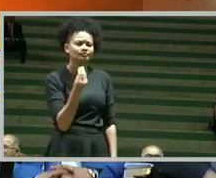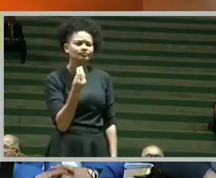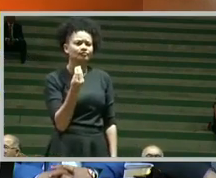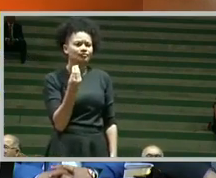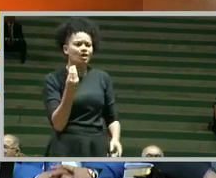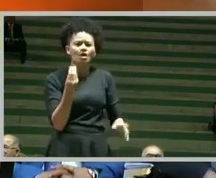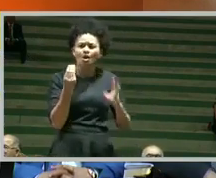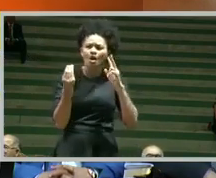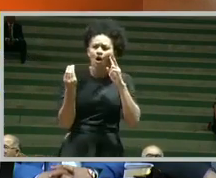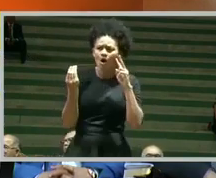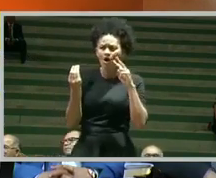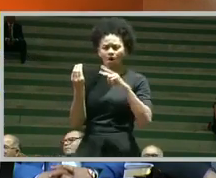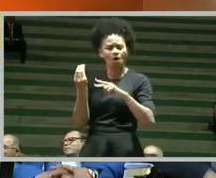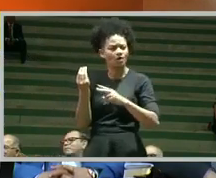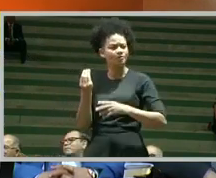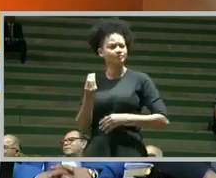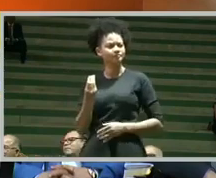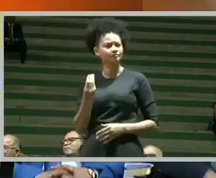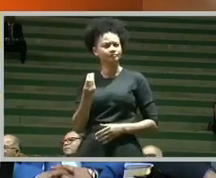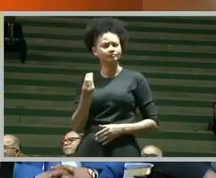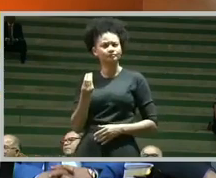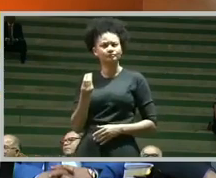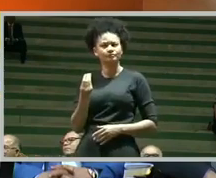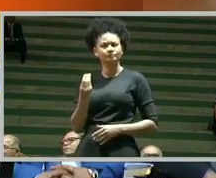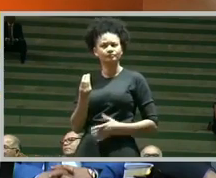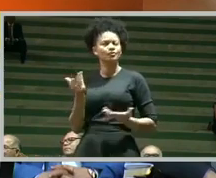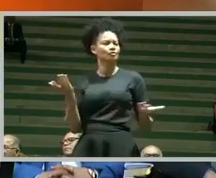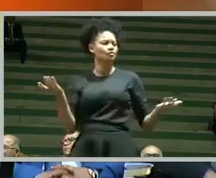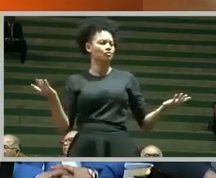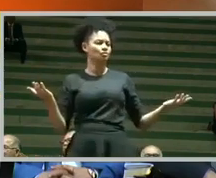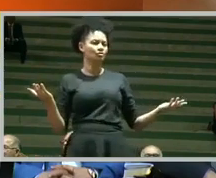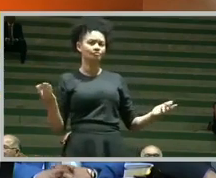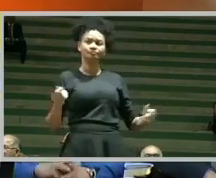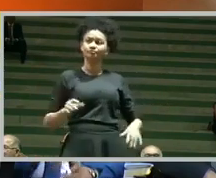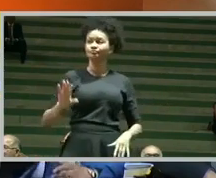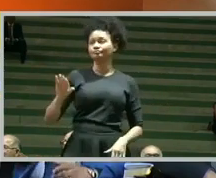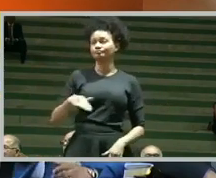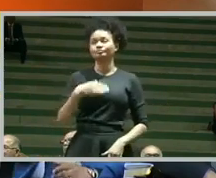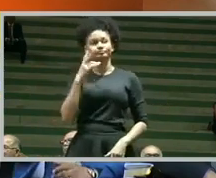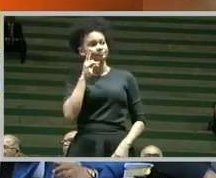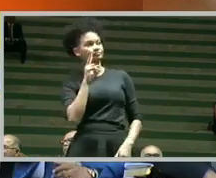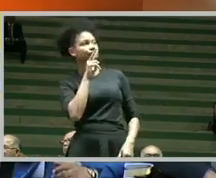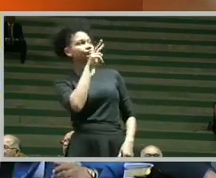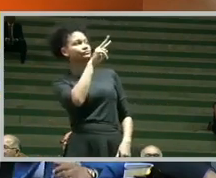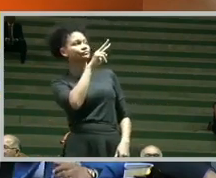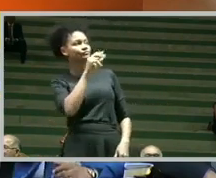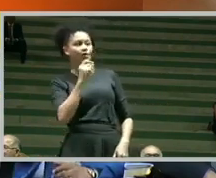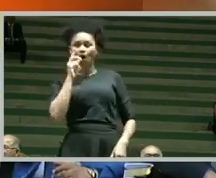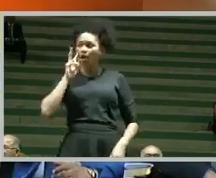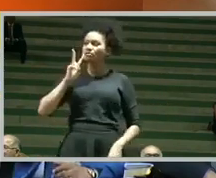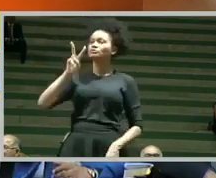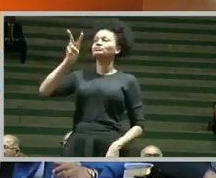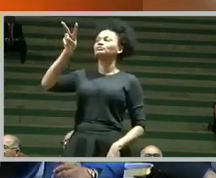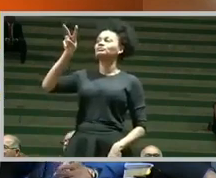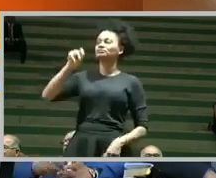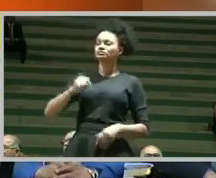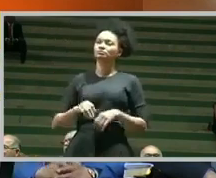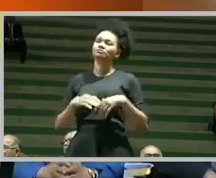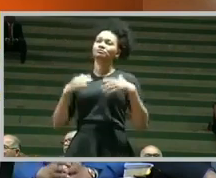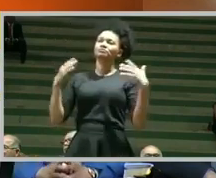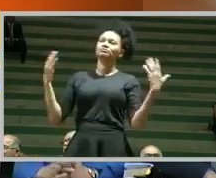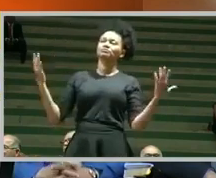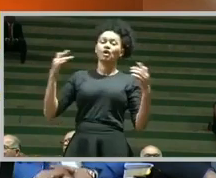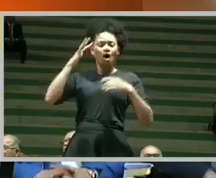Ora a igreja bem, ora mal. Ora lá em cima, ora aqui embaixo. Ora